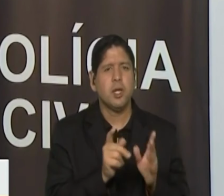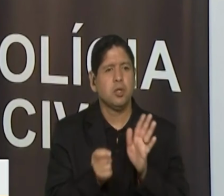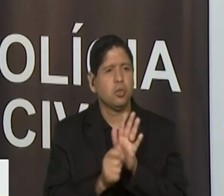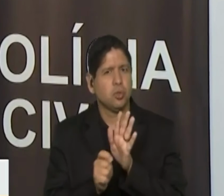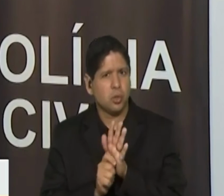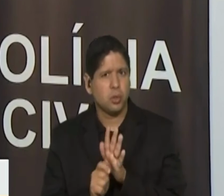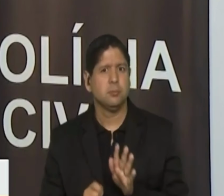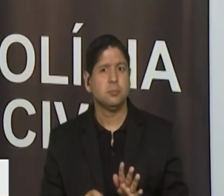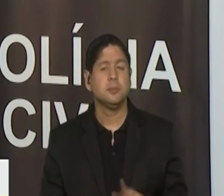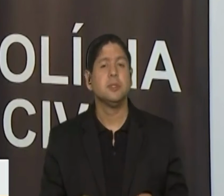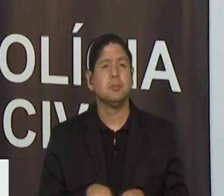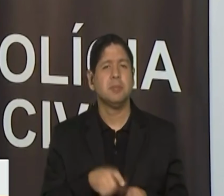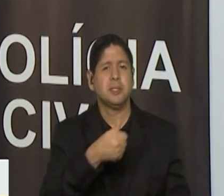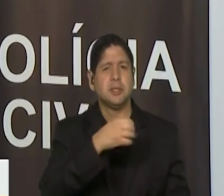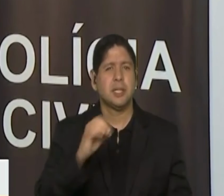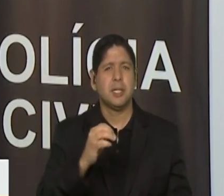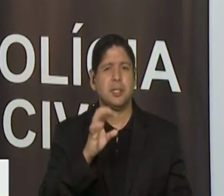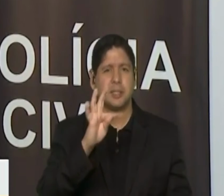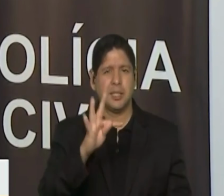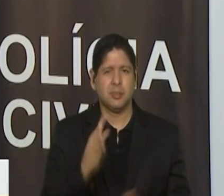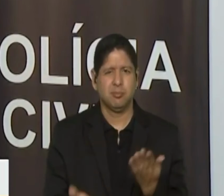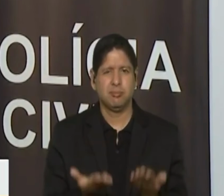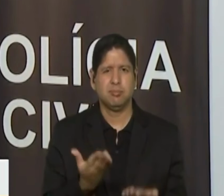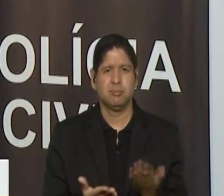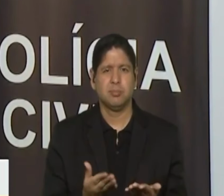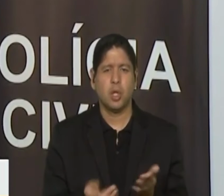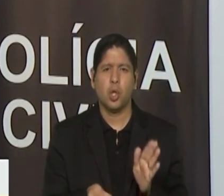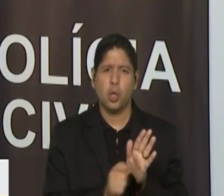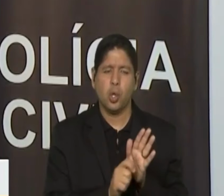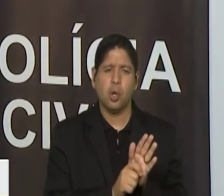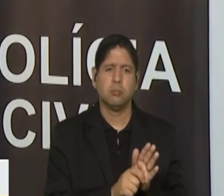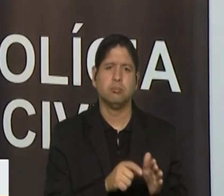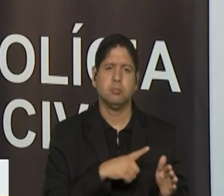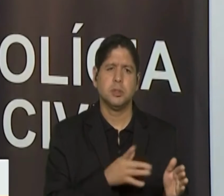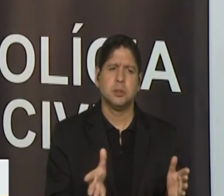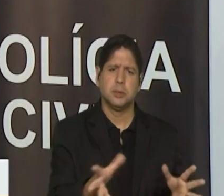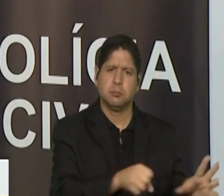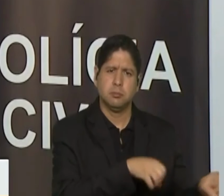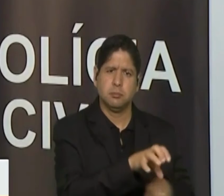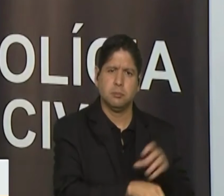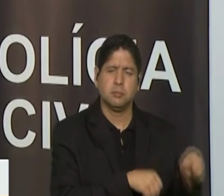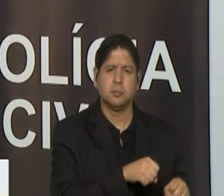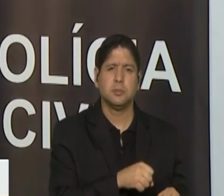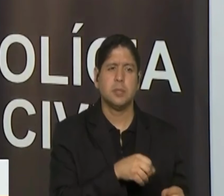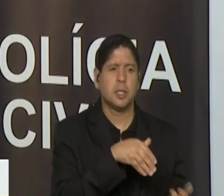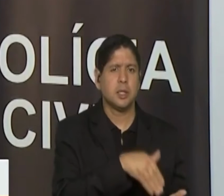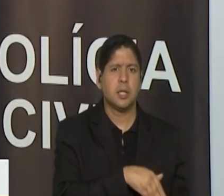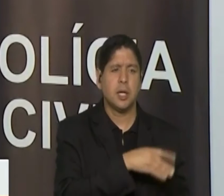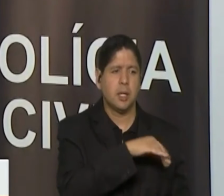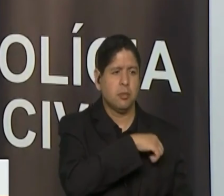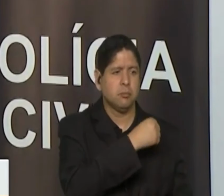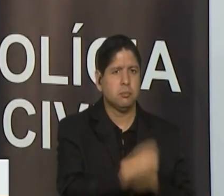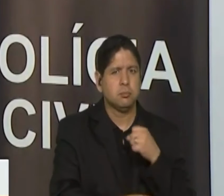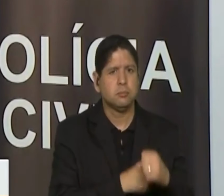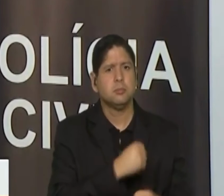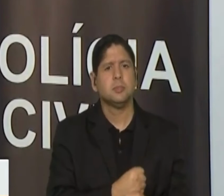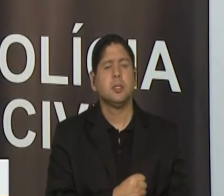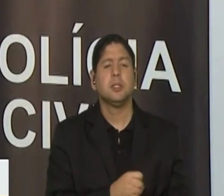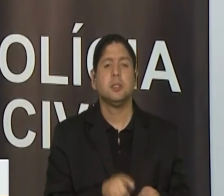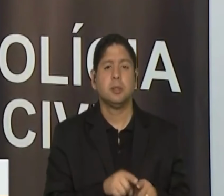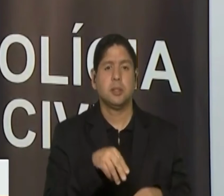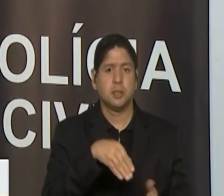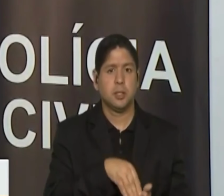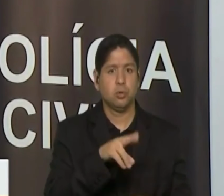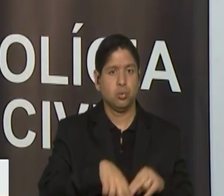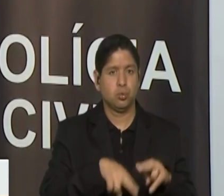de drogas e 100 toneladas de drogas foram apreendidas no total desde o início do ano até junho. E uma